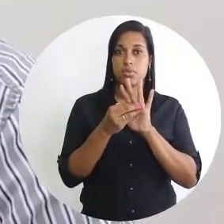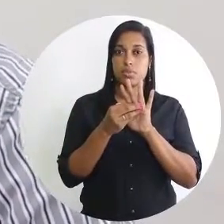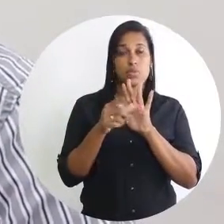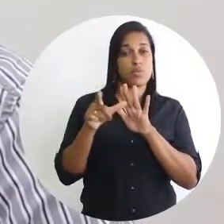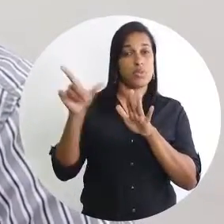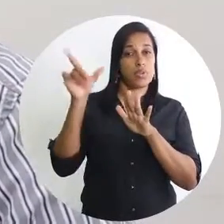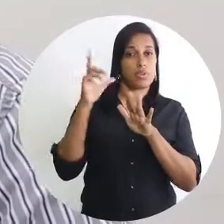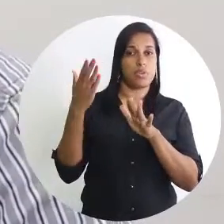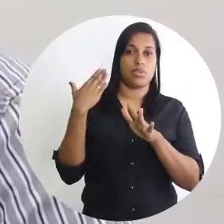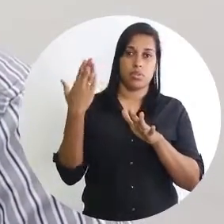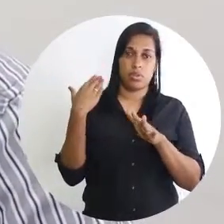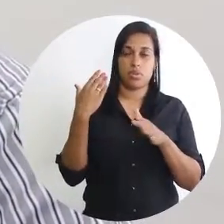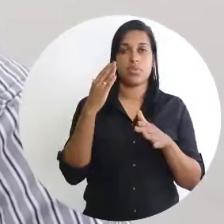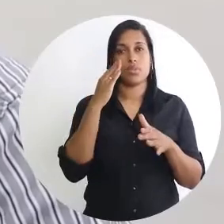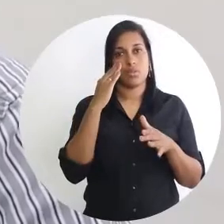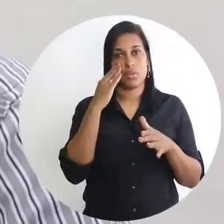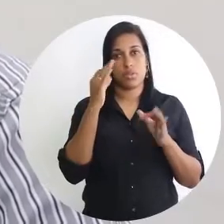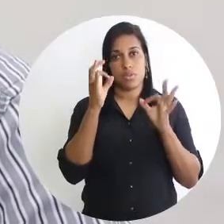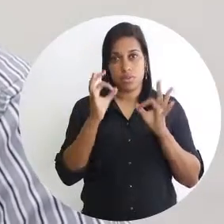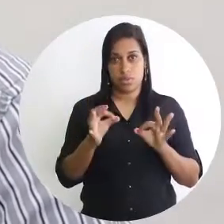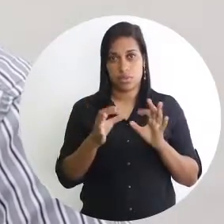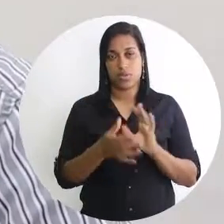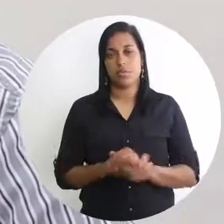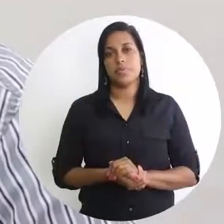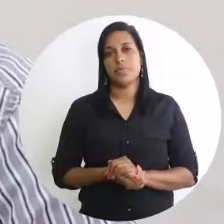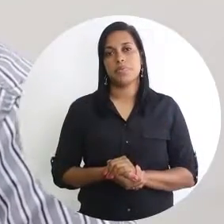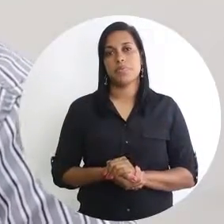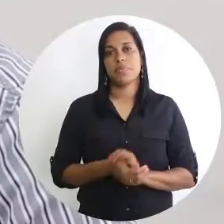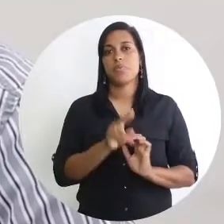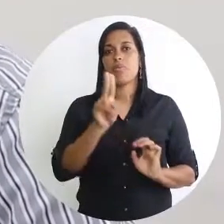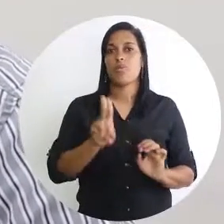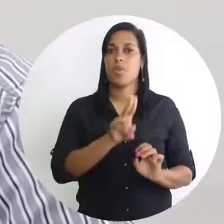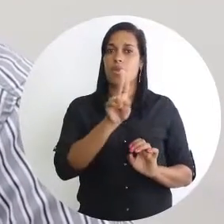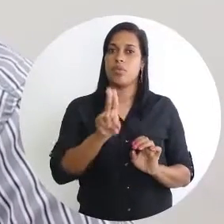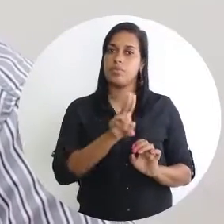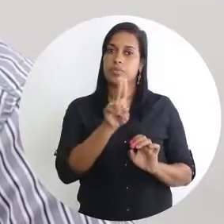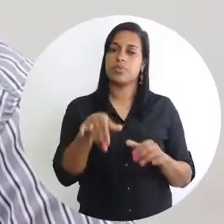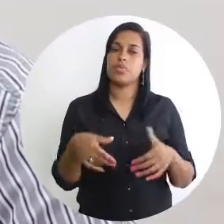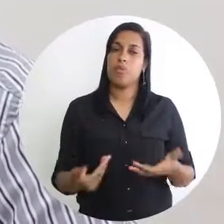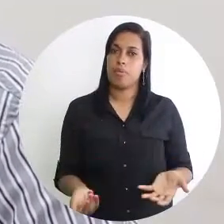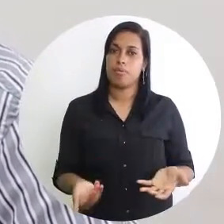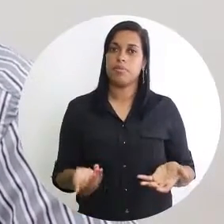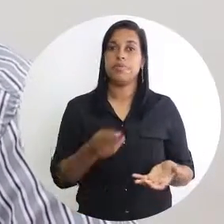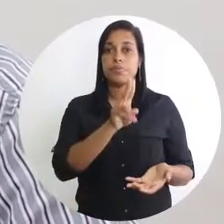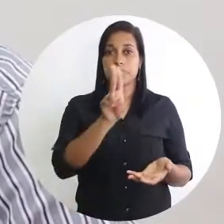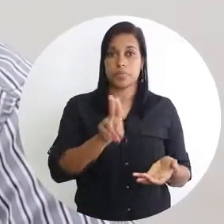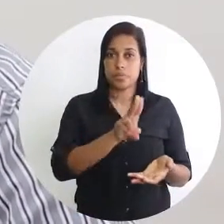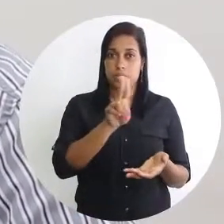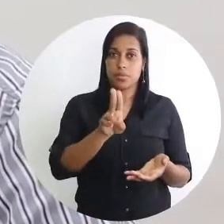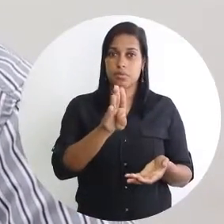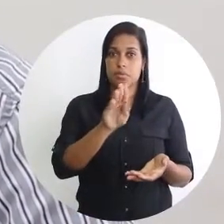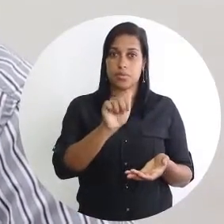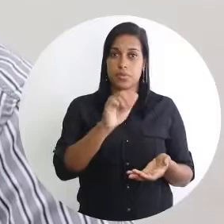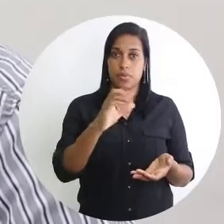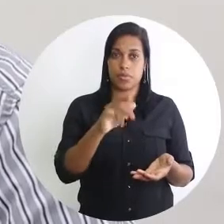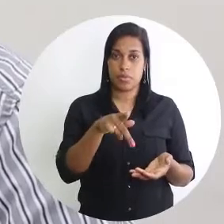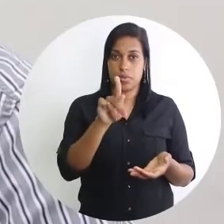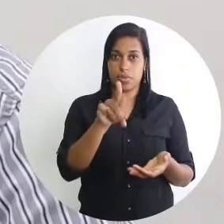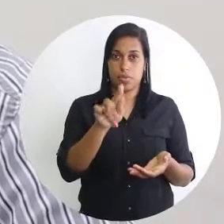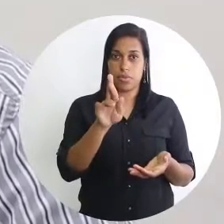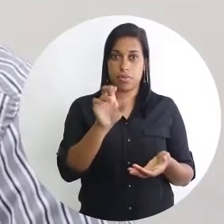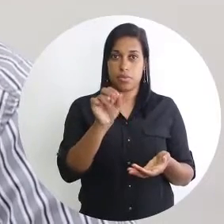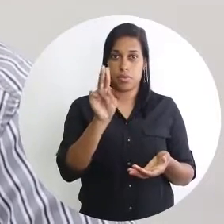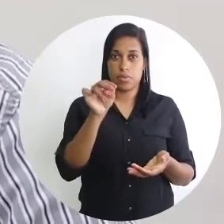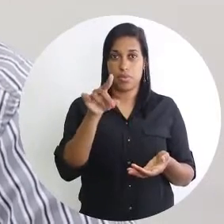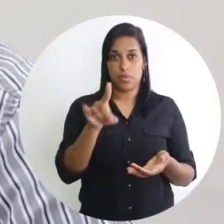componentes anteriores, certo? E quando é que é utilizado o frame layout? O frame layout é utilizado para background. Você quer setar